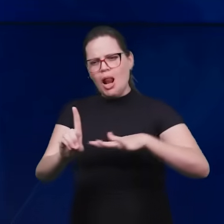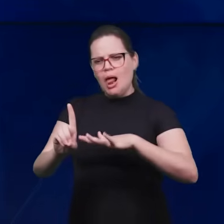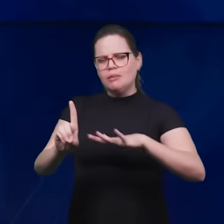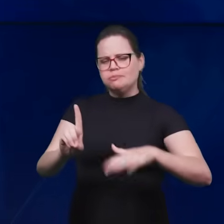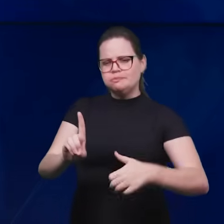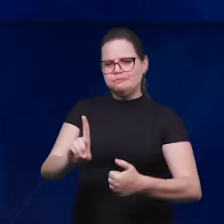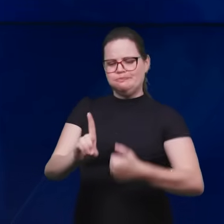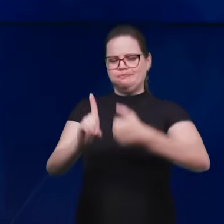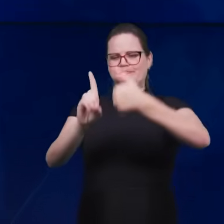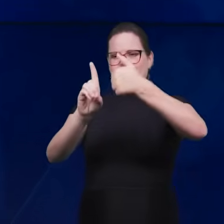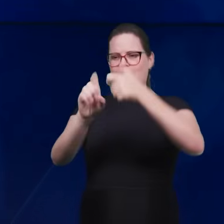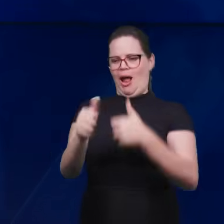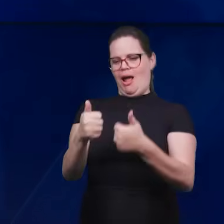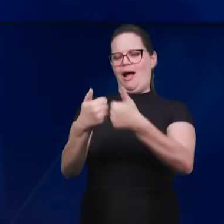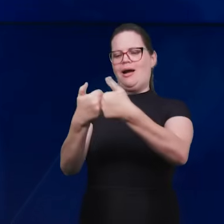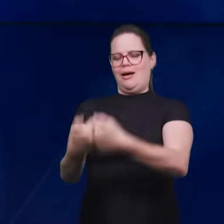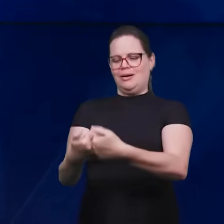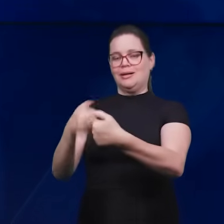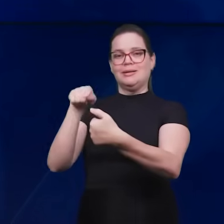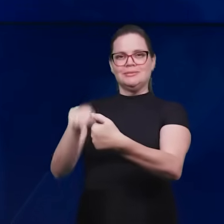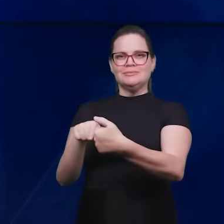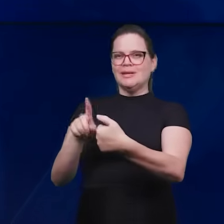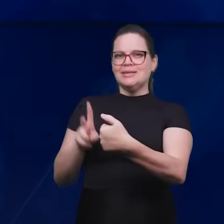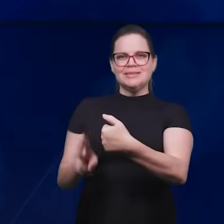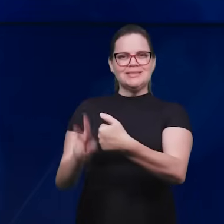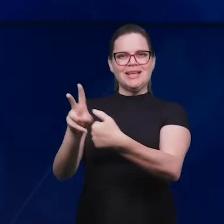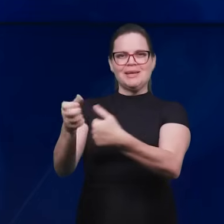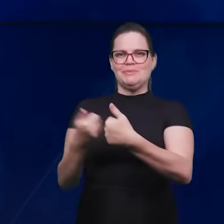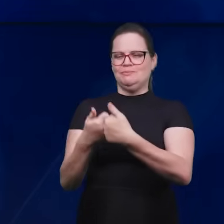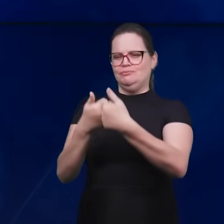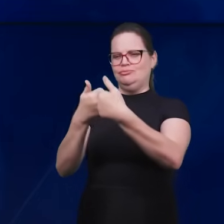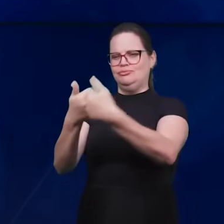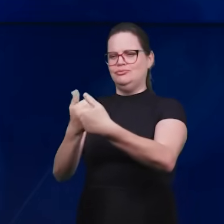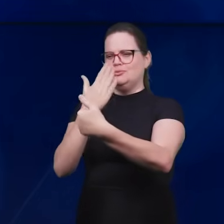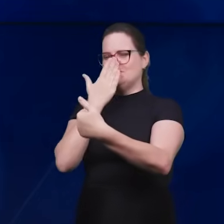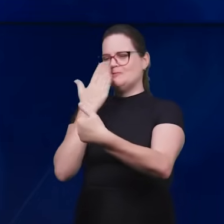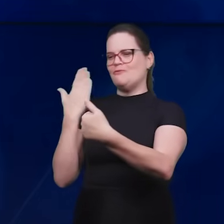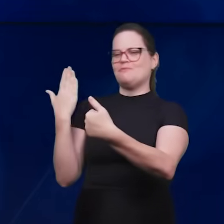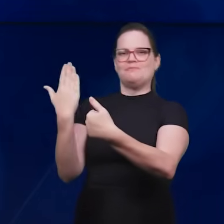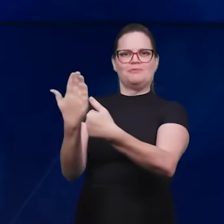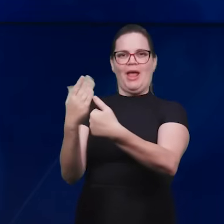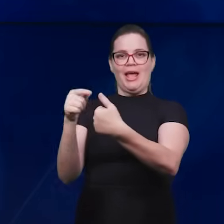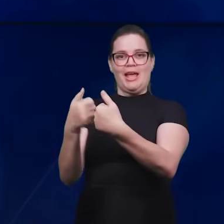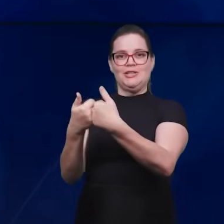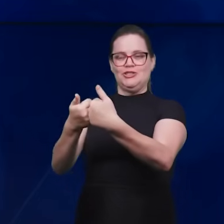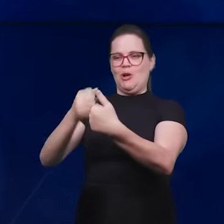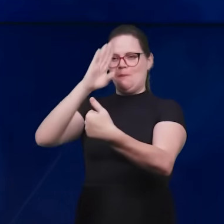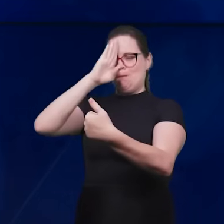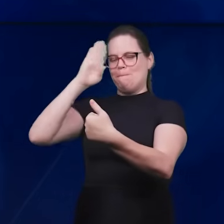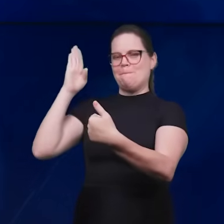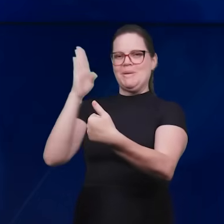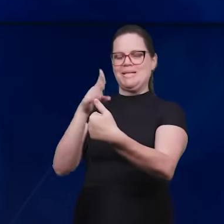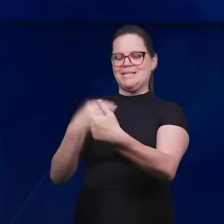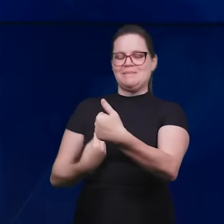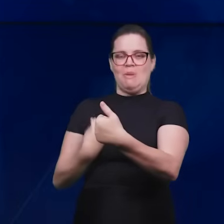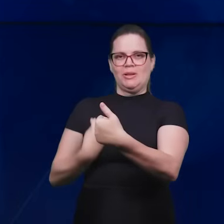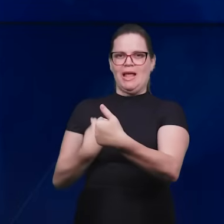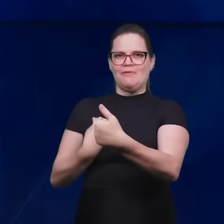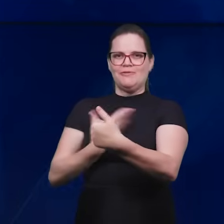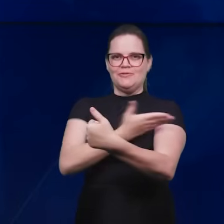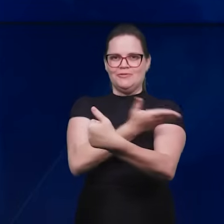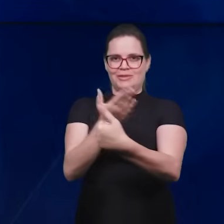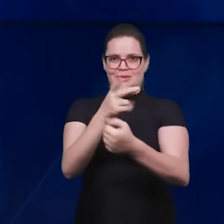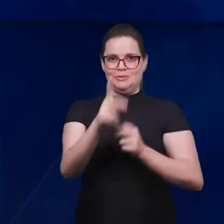arca ia à frente do povo, que a arca era o centro da vida espiritual do